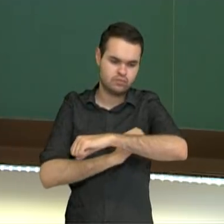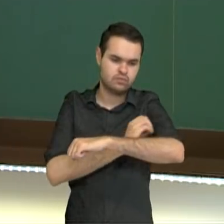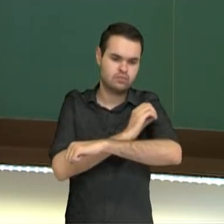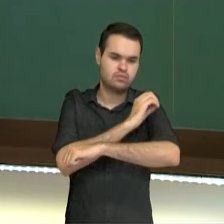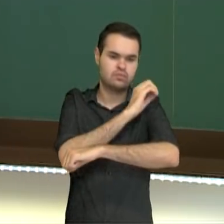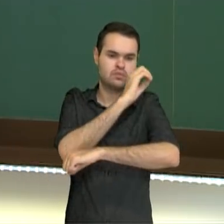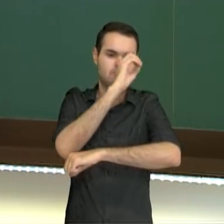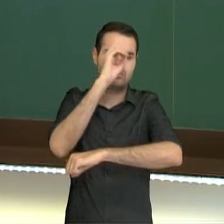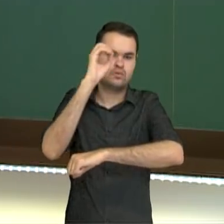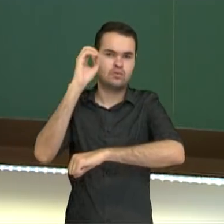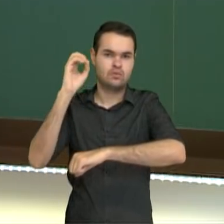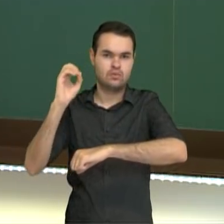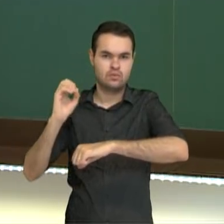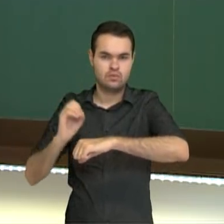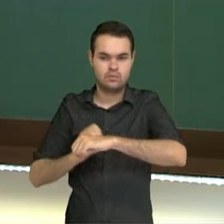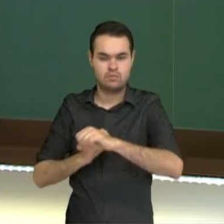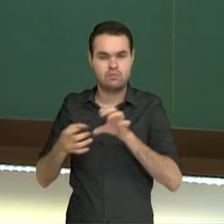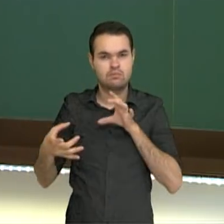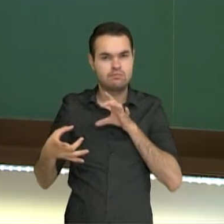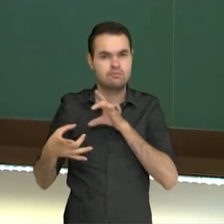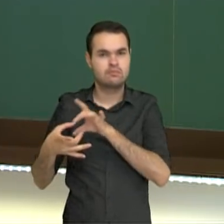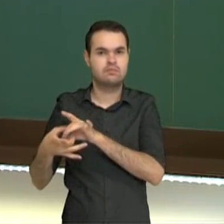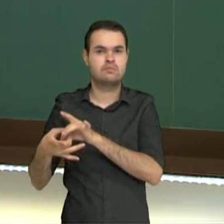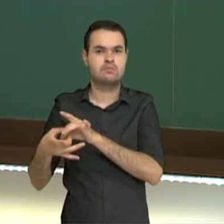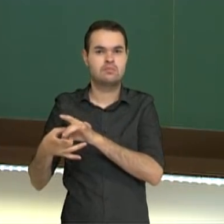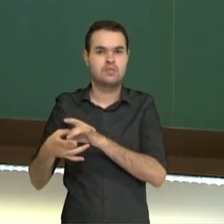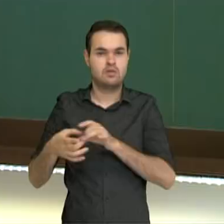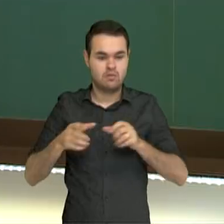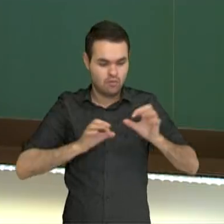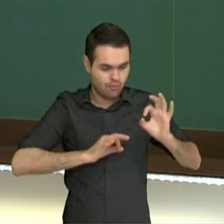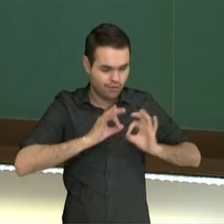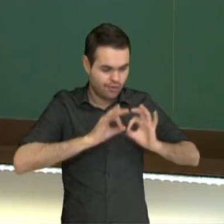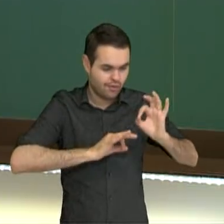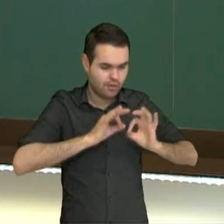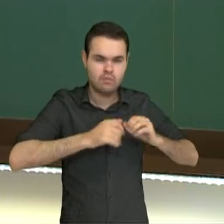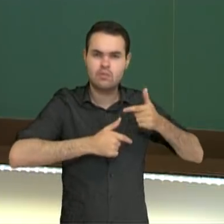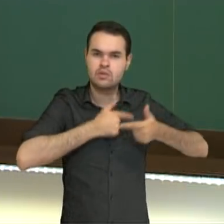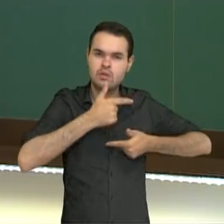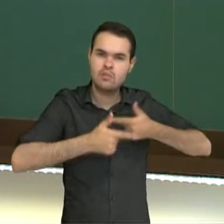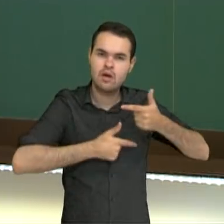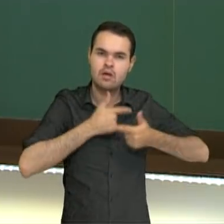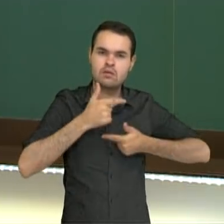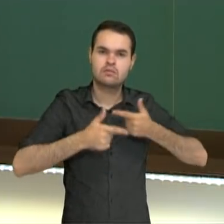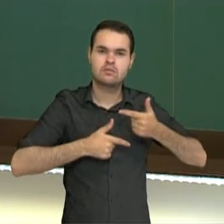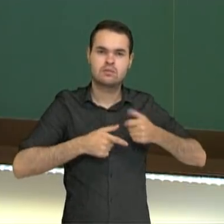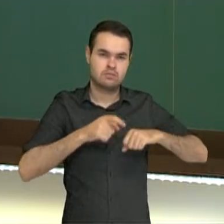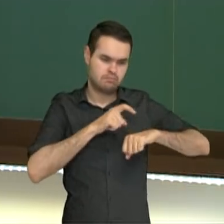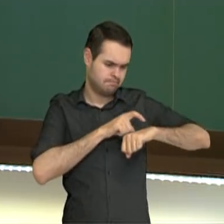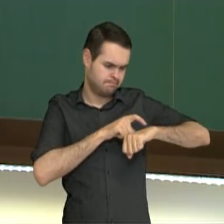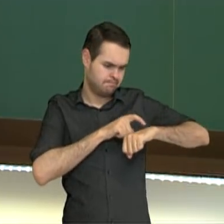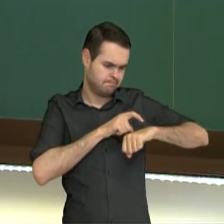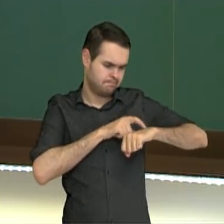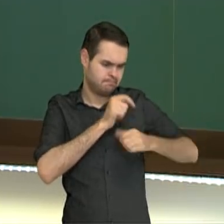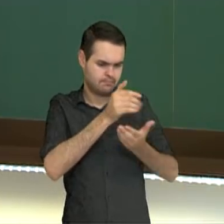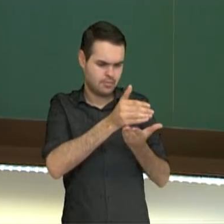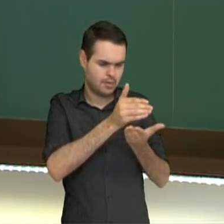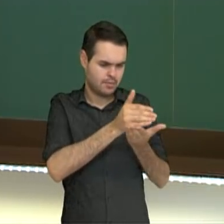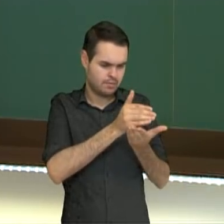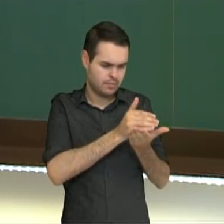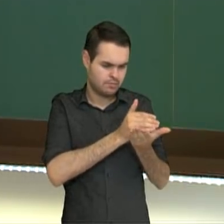baseadas no movimento de rotação. Eu organizar lá os horários das minhas atividades